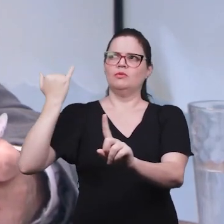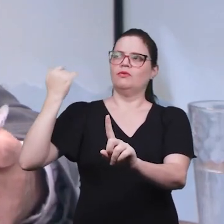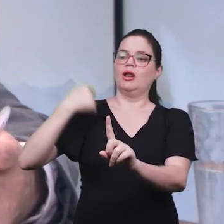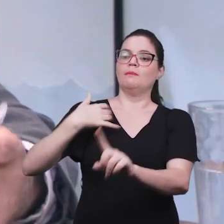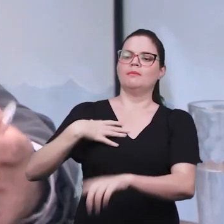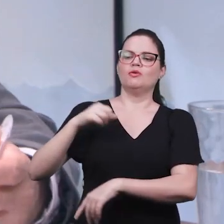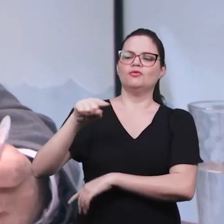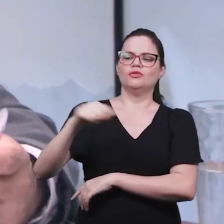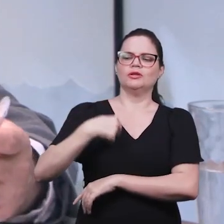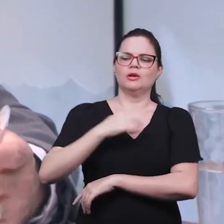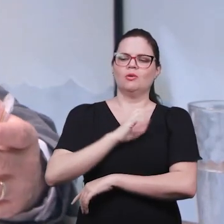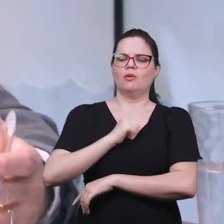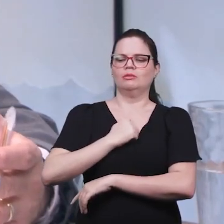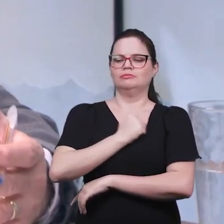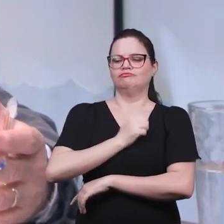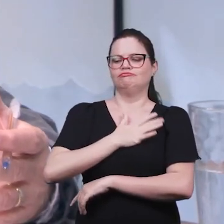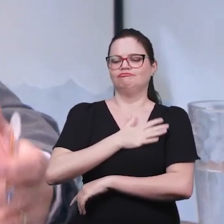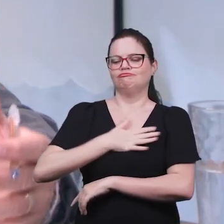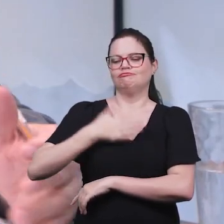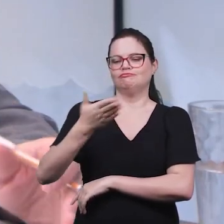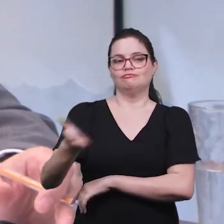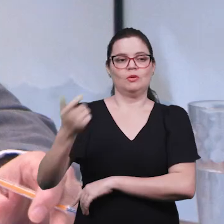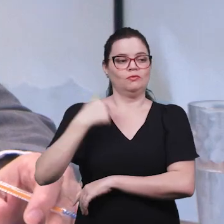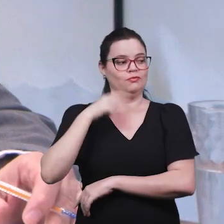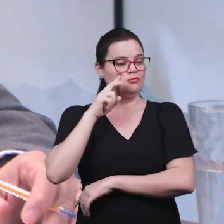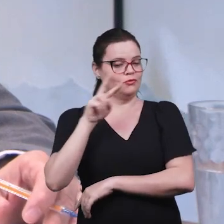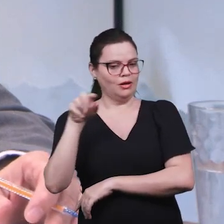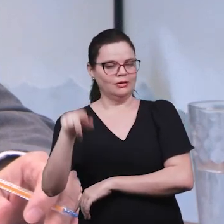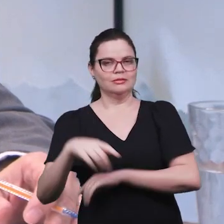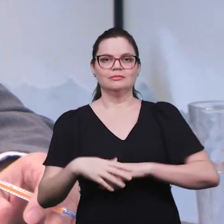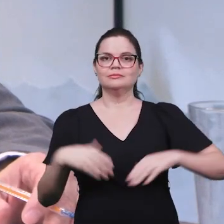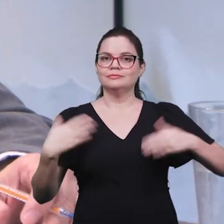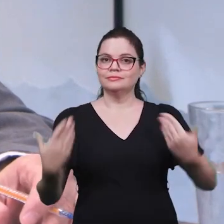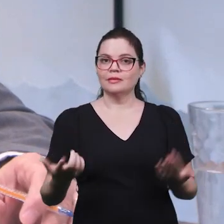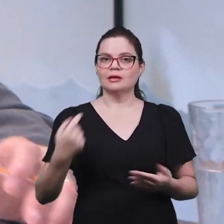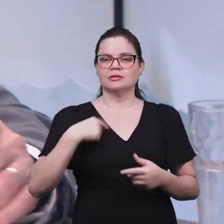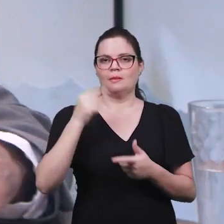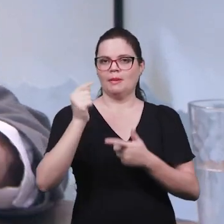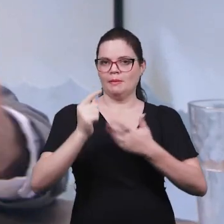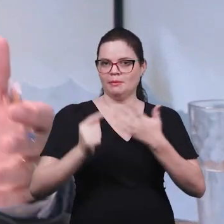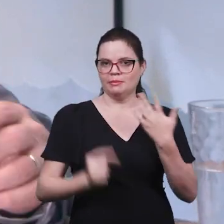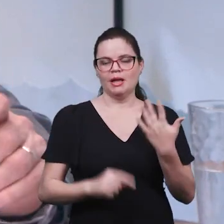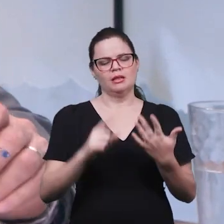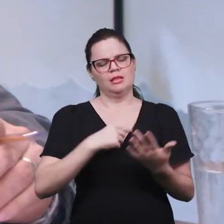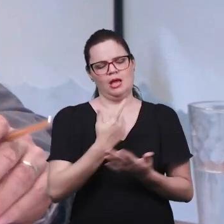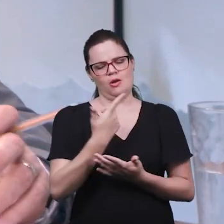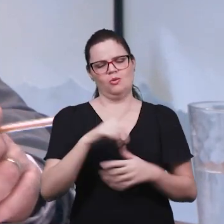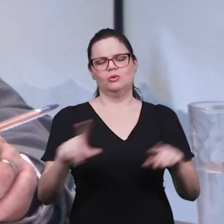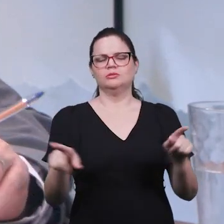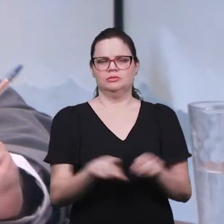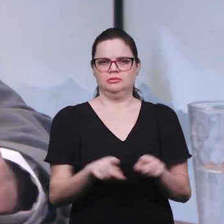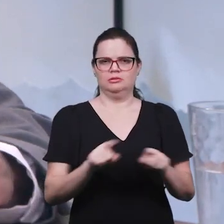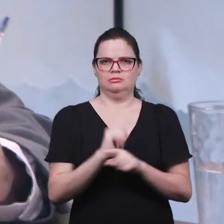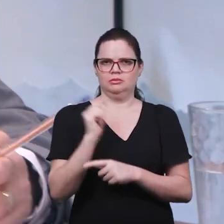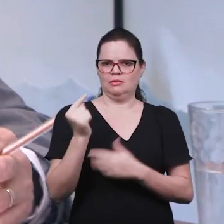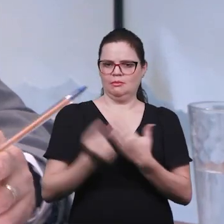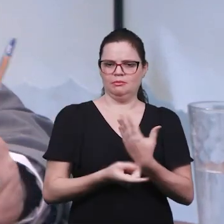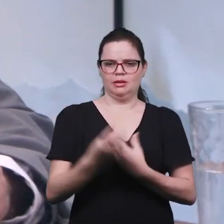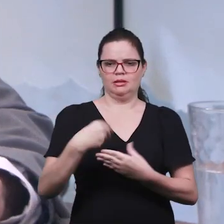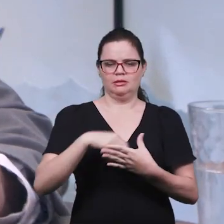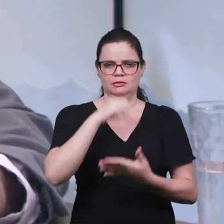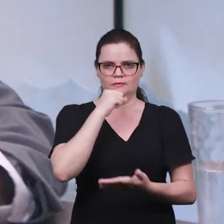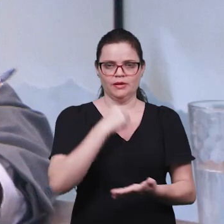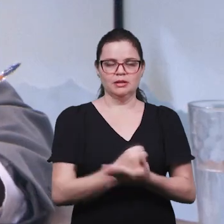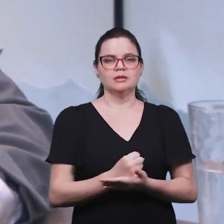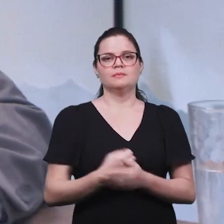amado, em quem me comprazo, a ele ouvi. Então são elementos, são muitos outros elementos, sem ser, além